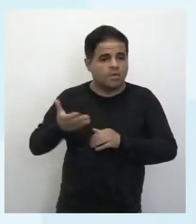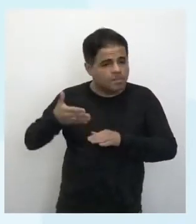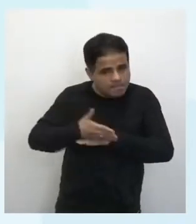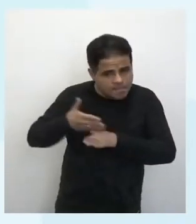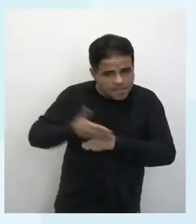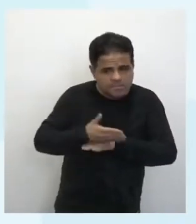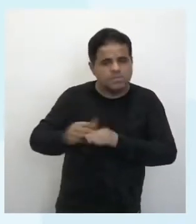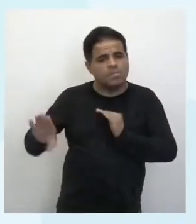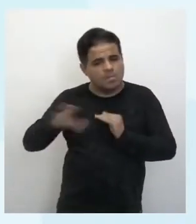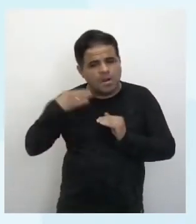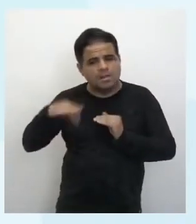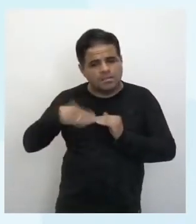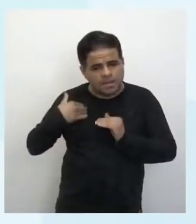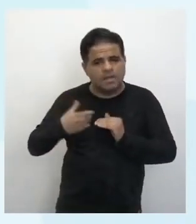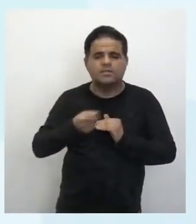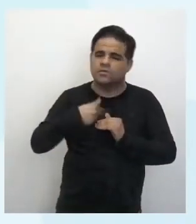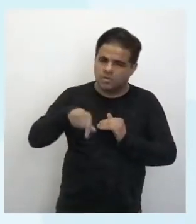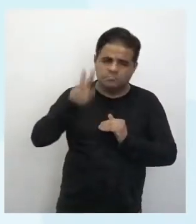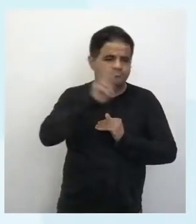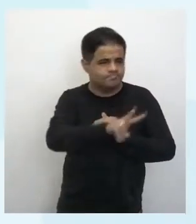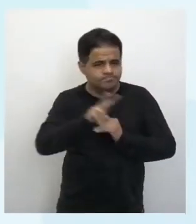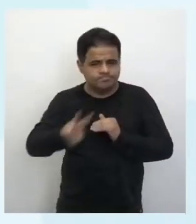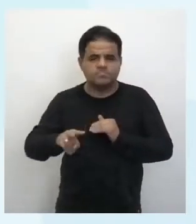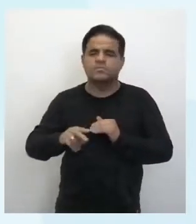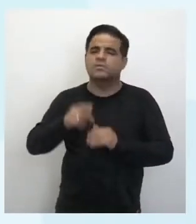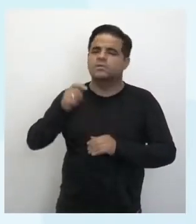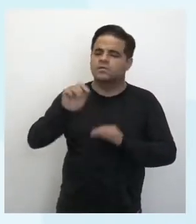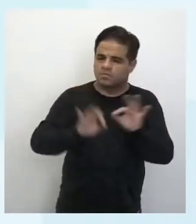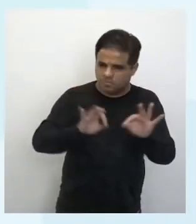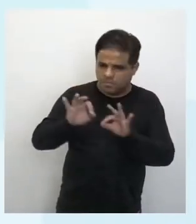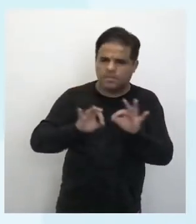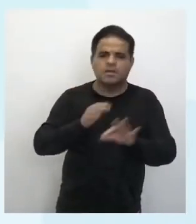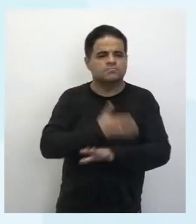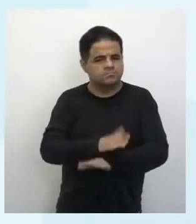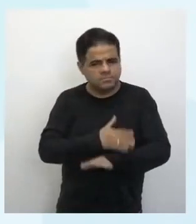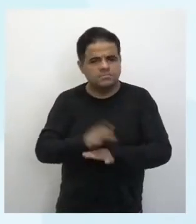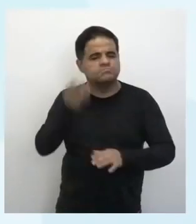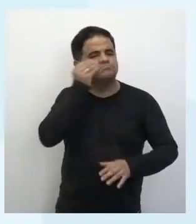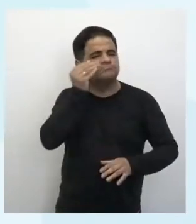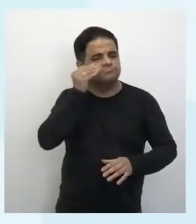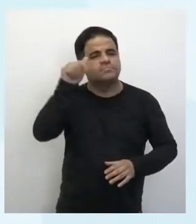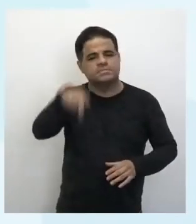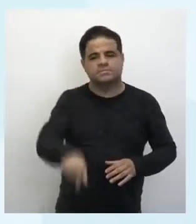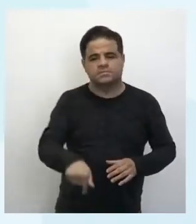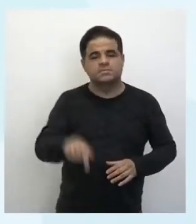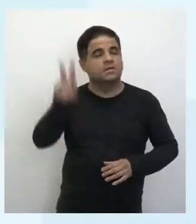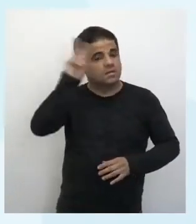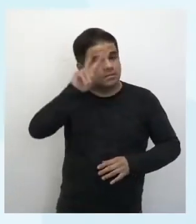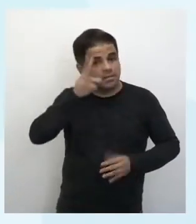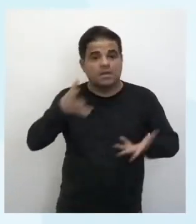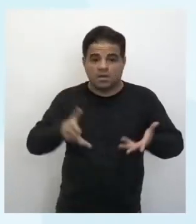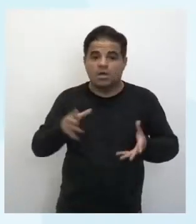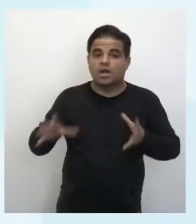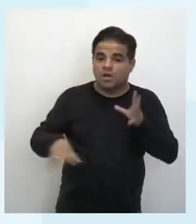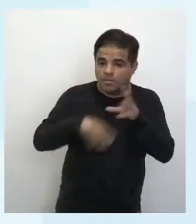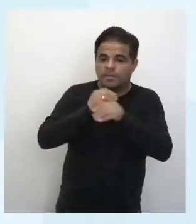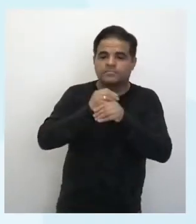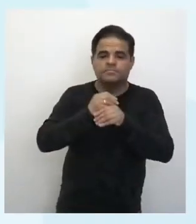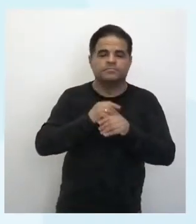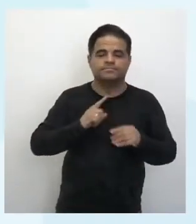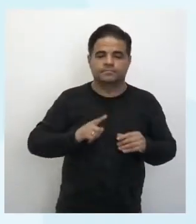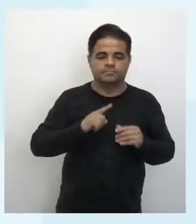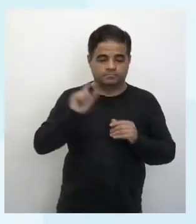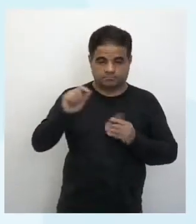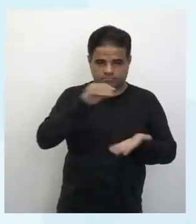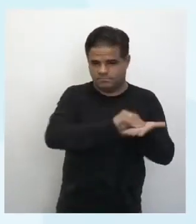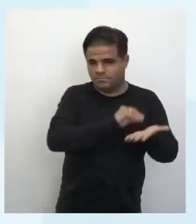Vai mandando que a gente vai fazendo as nossas simulações aqui, né? Lembrando que agora é completar com